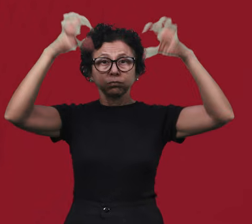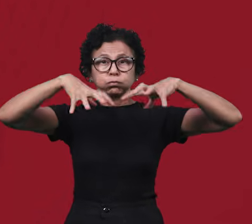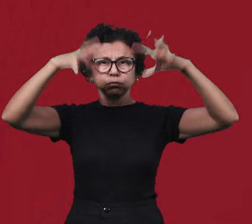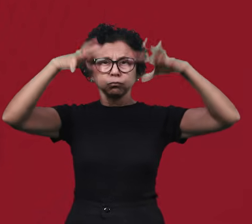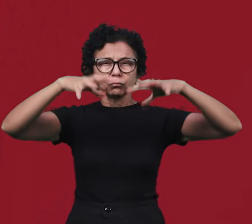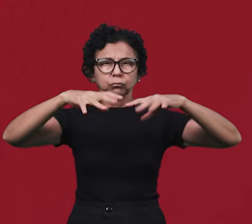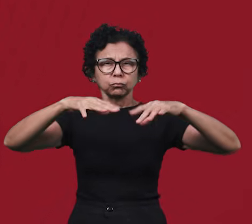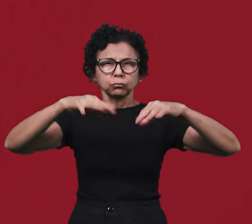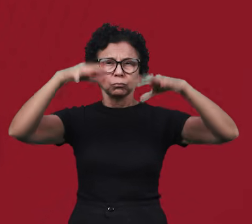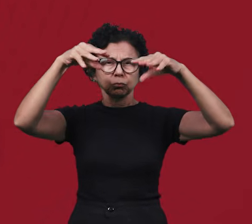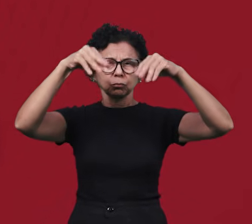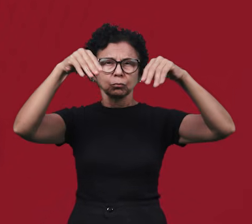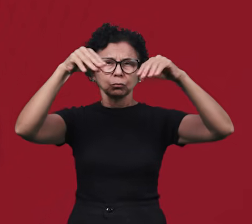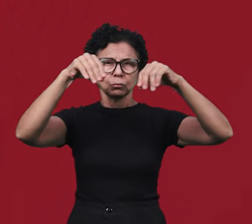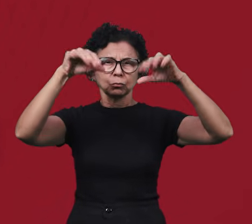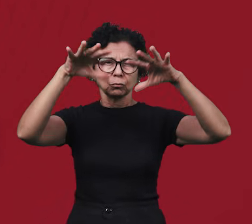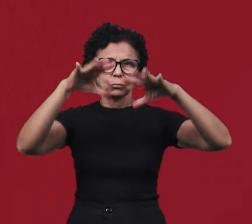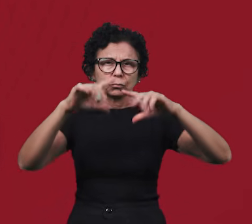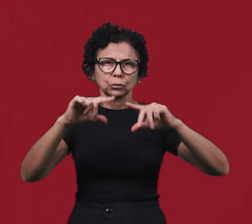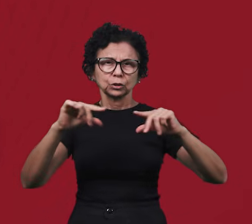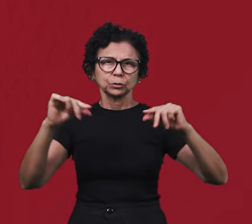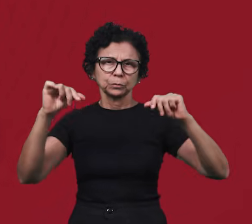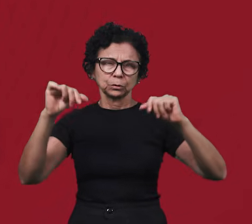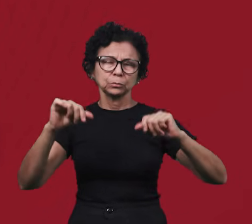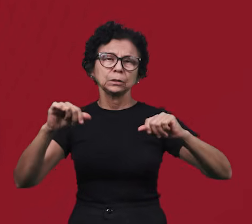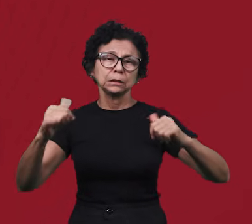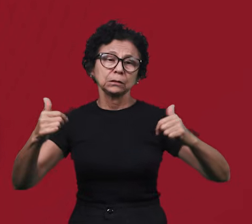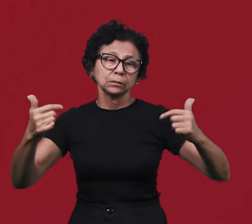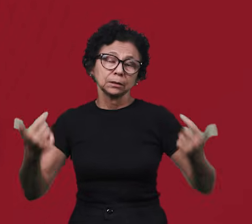agora vem também um trabalho de